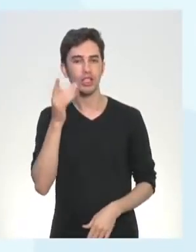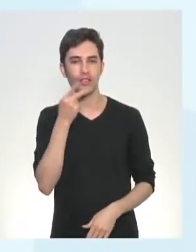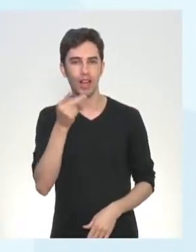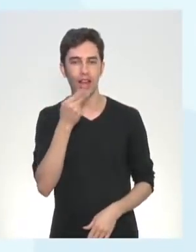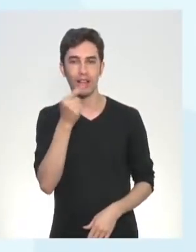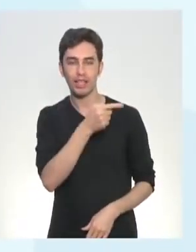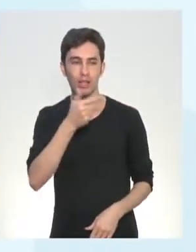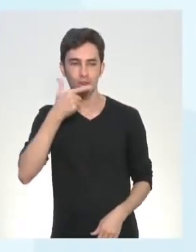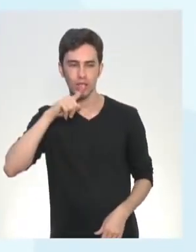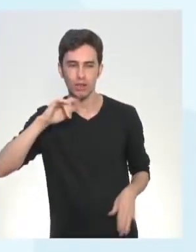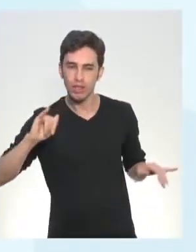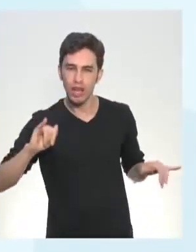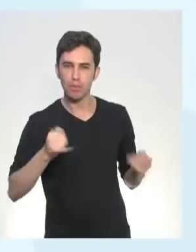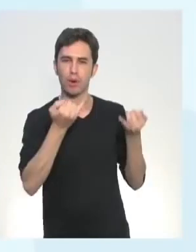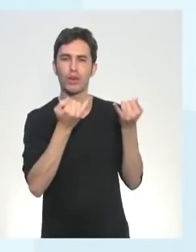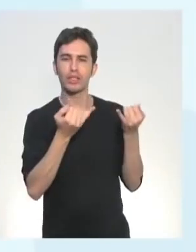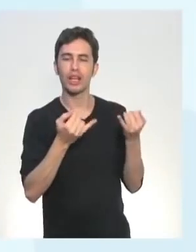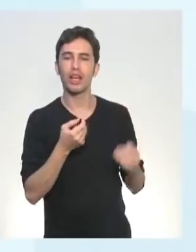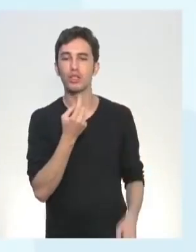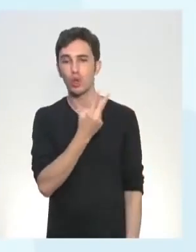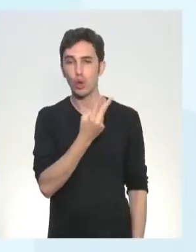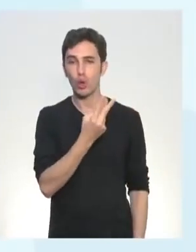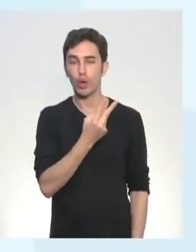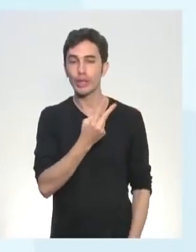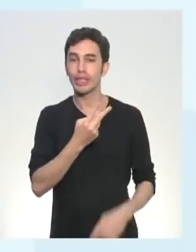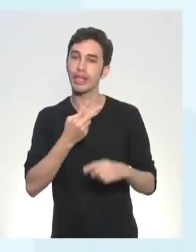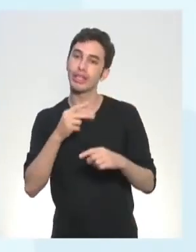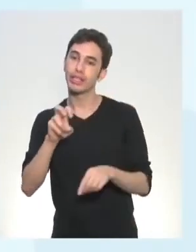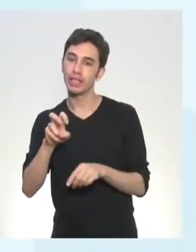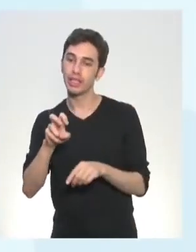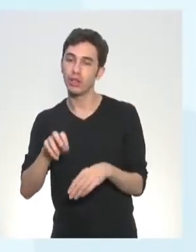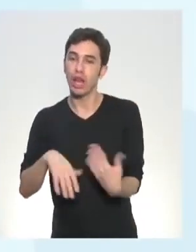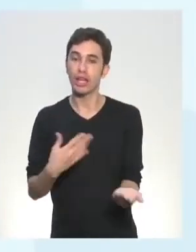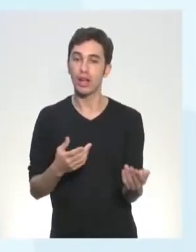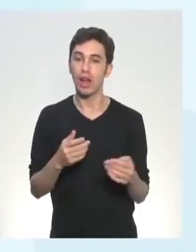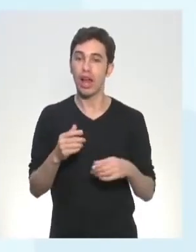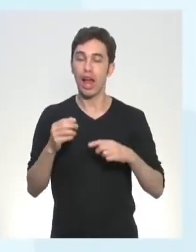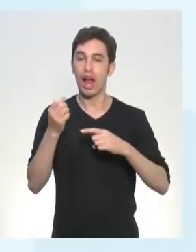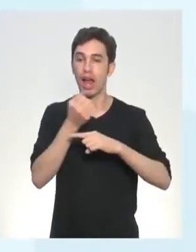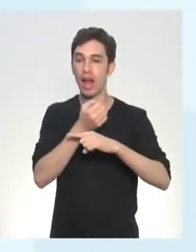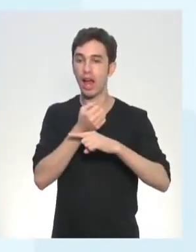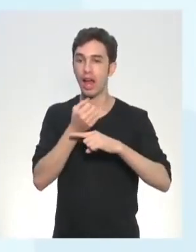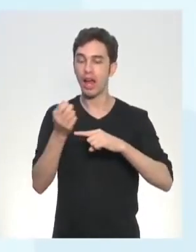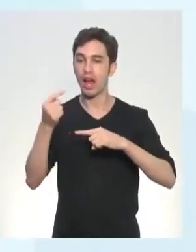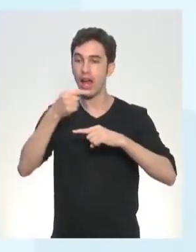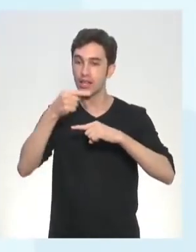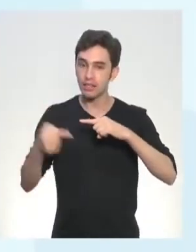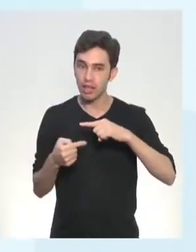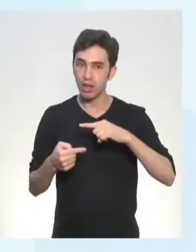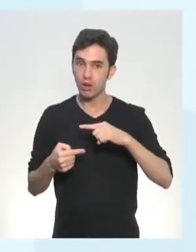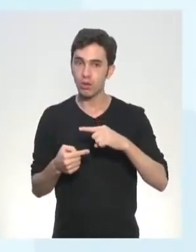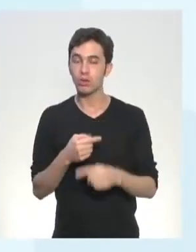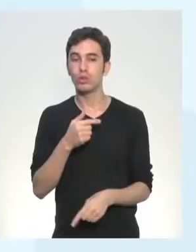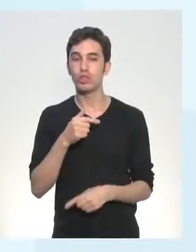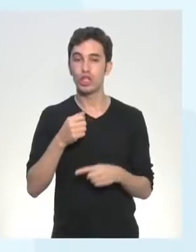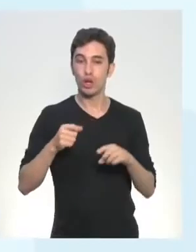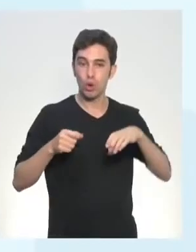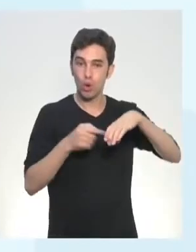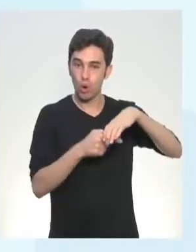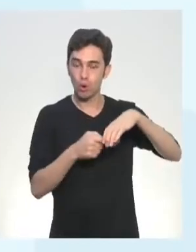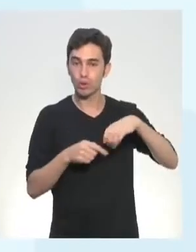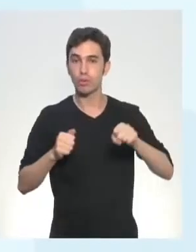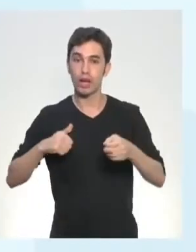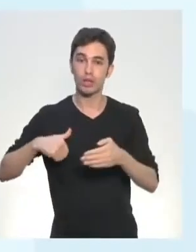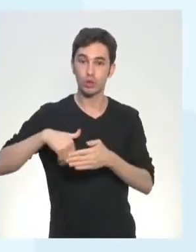em 5. A razão entre os gols e o total de chutes pode ser expressa por item A, 2/5